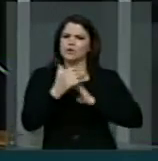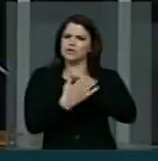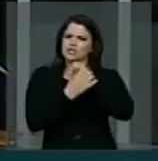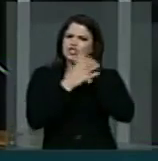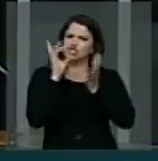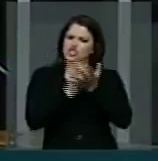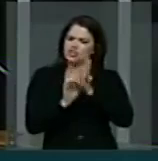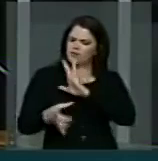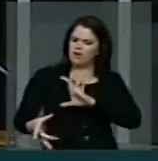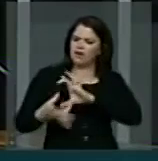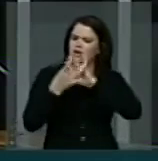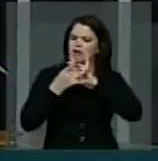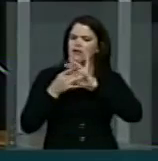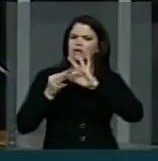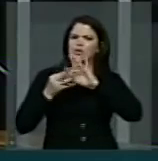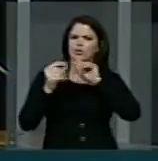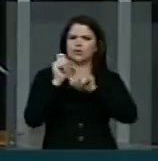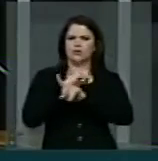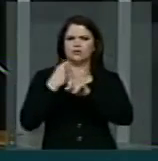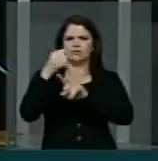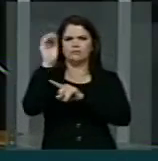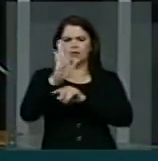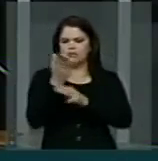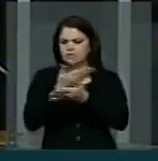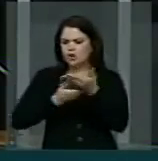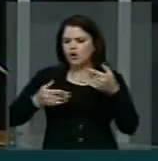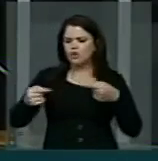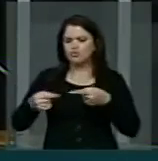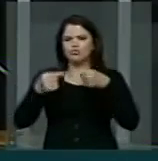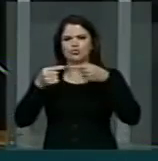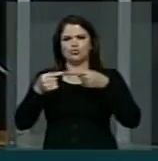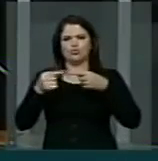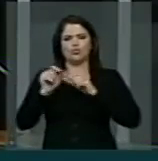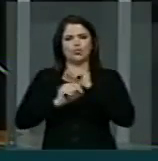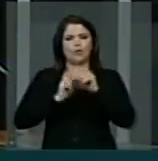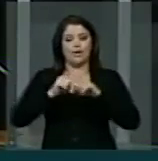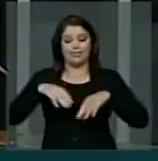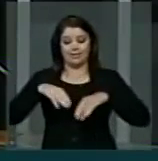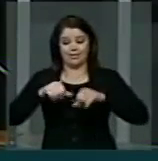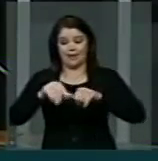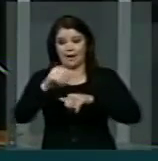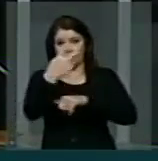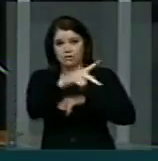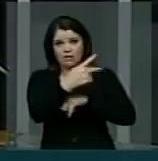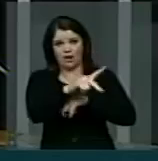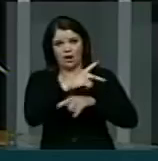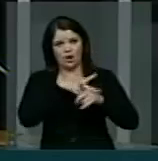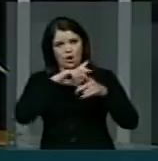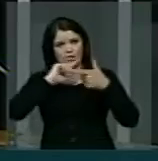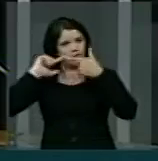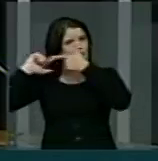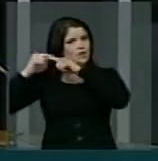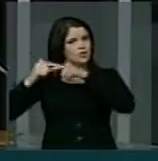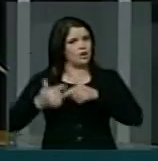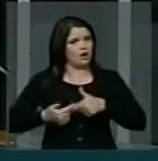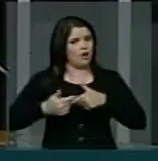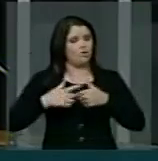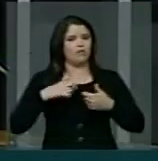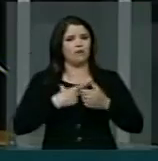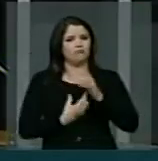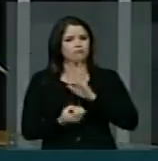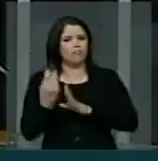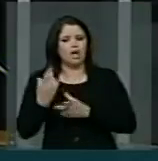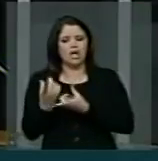definitiva integração à sociedade brasileira, enquanto terras que são suas produziram riqueza,